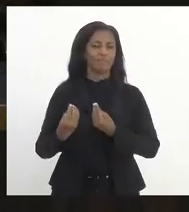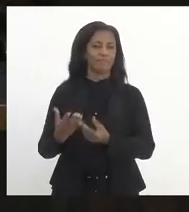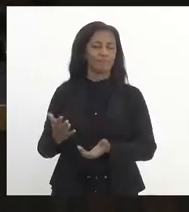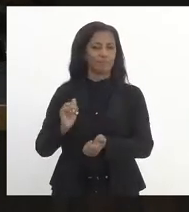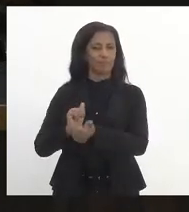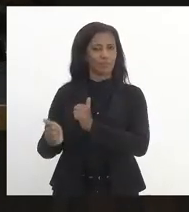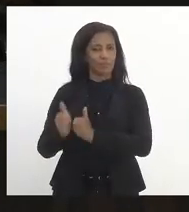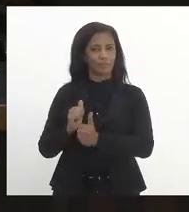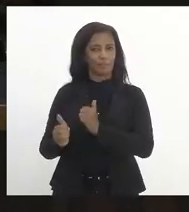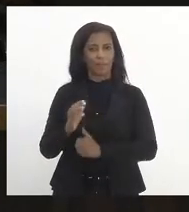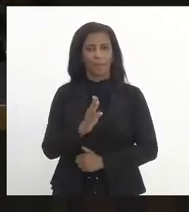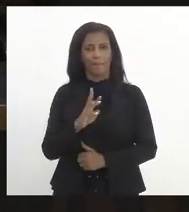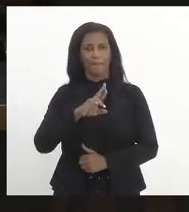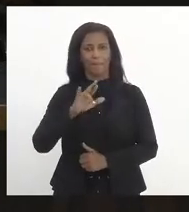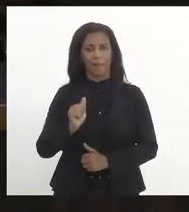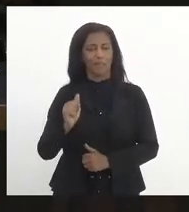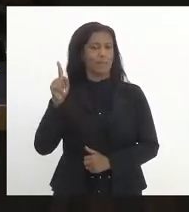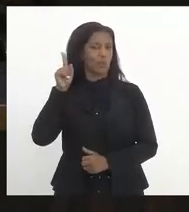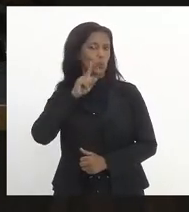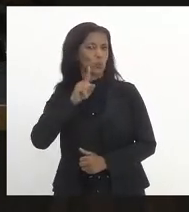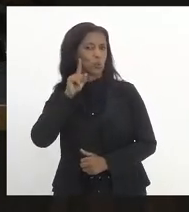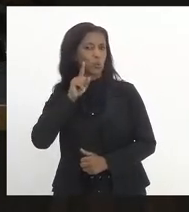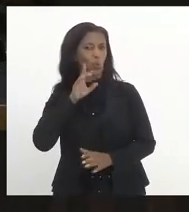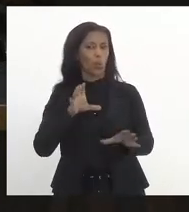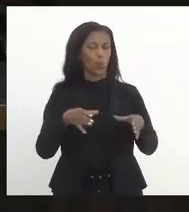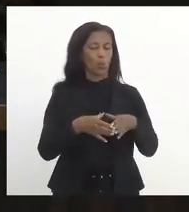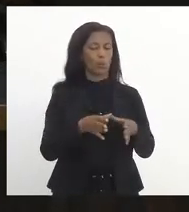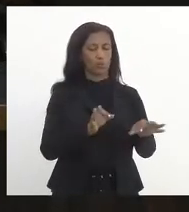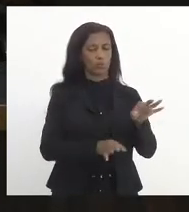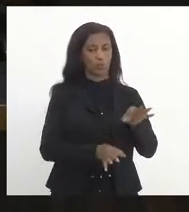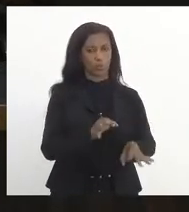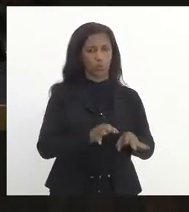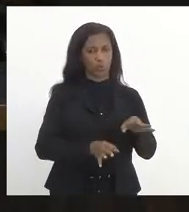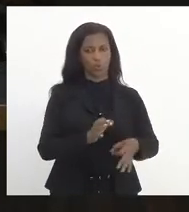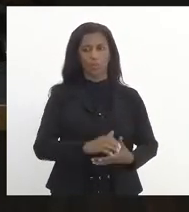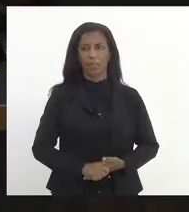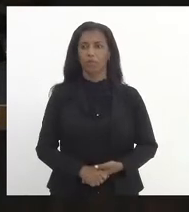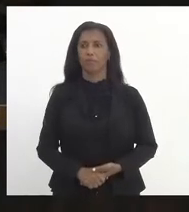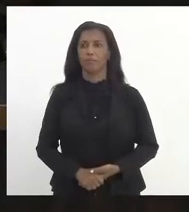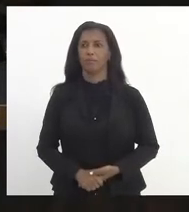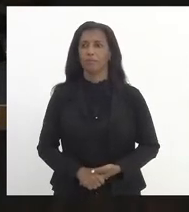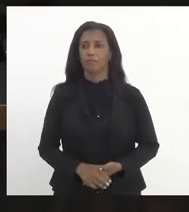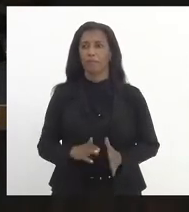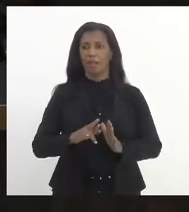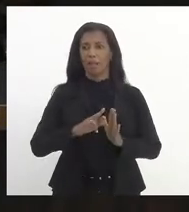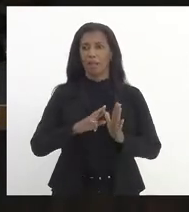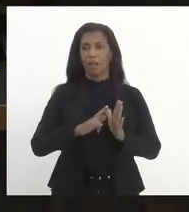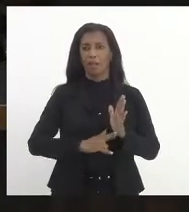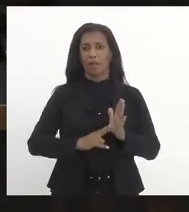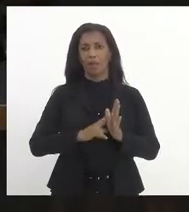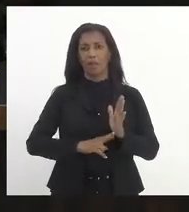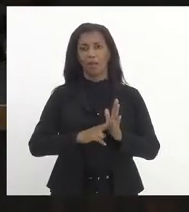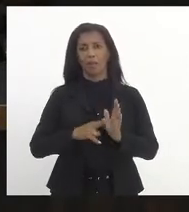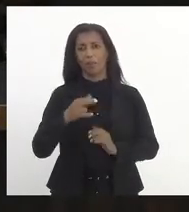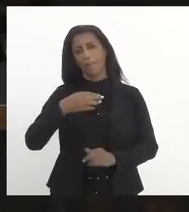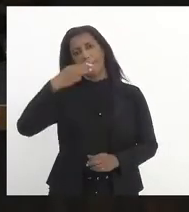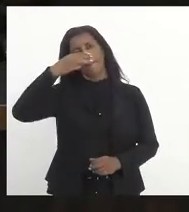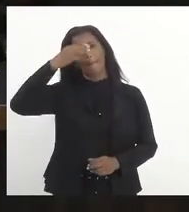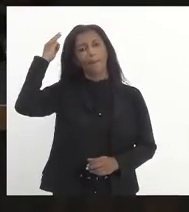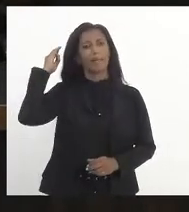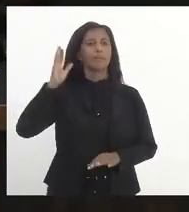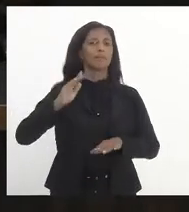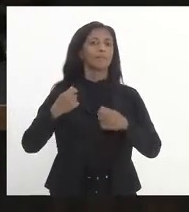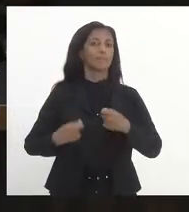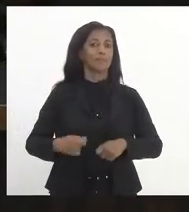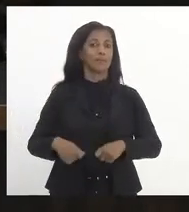Esportiva Brasil-Estados Unidos. Parecer da Comissão de Constituição e Justiça pela juridicidade. Relator deputado Márcio Pacheco. Pendendo de